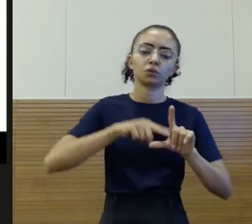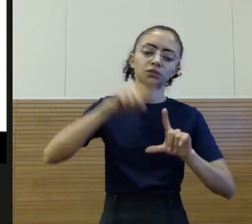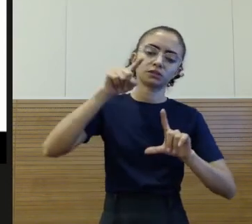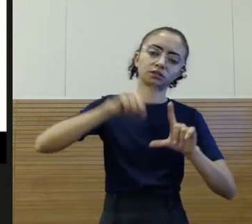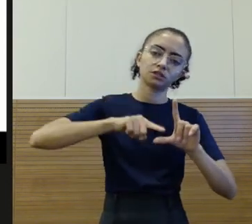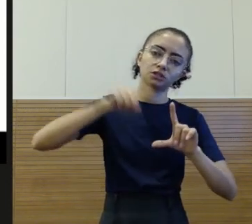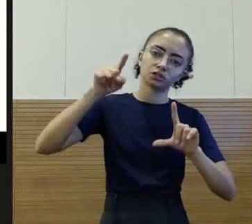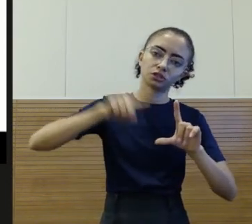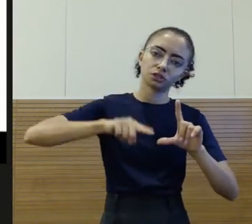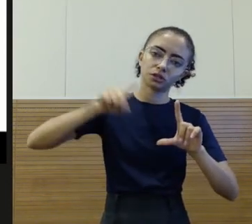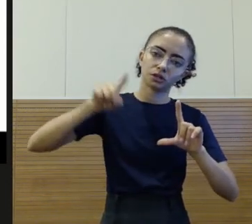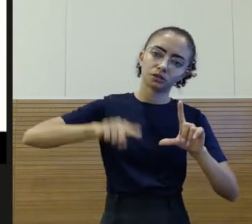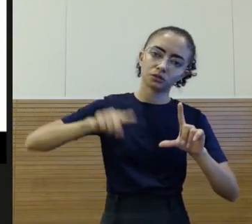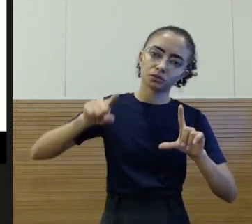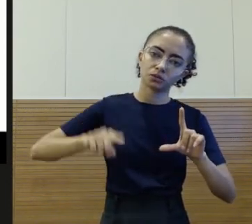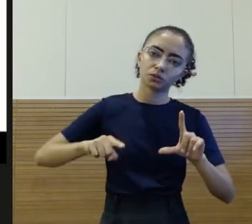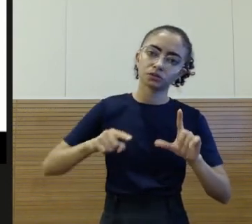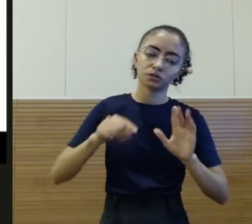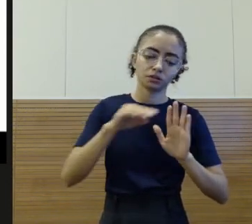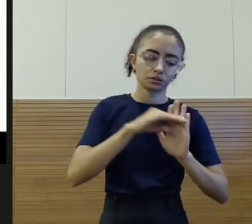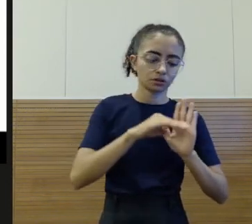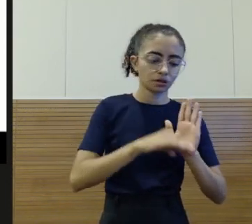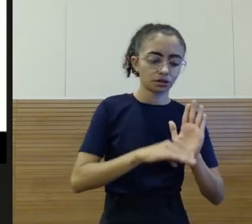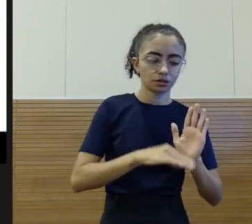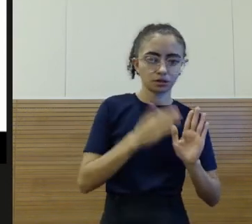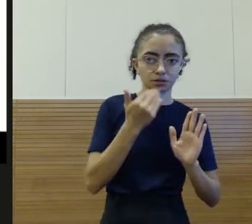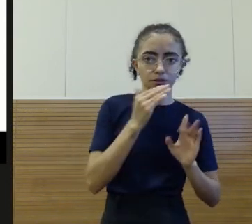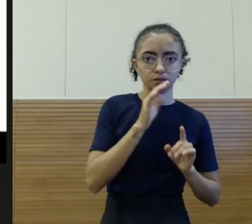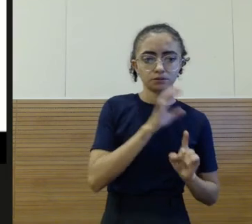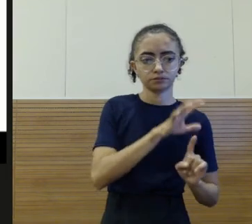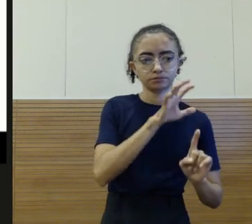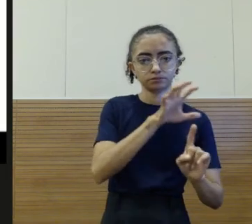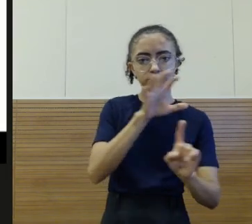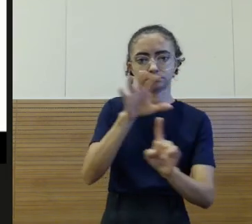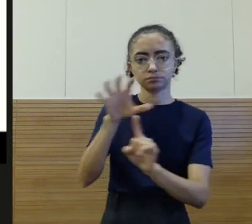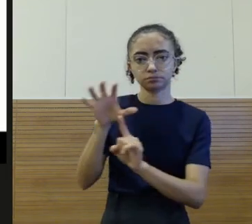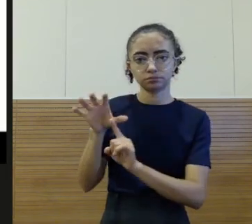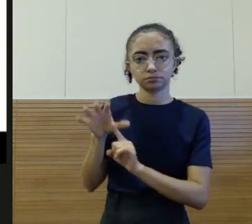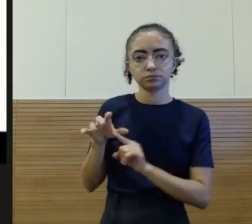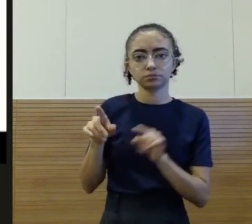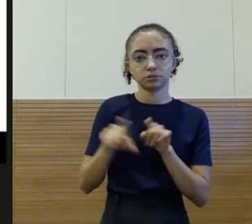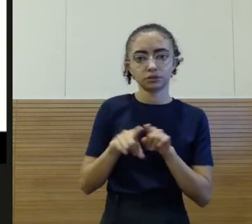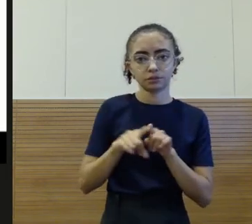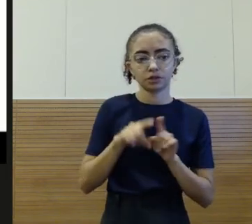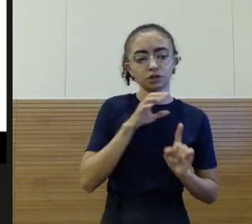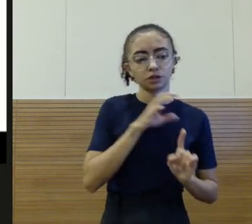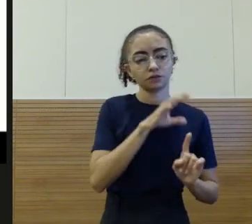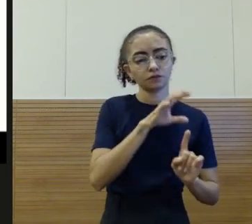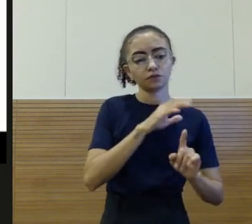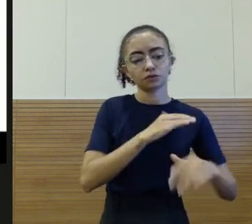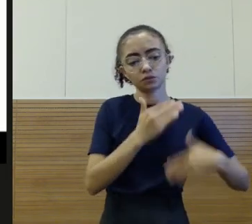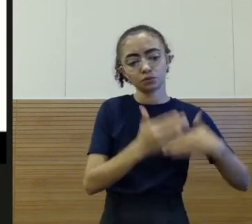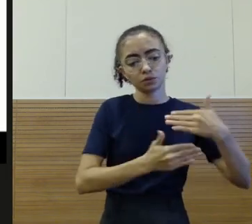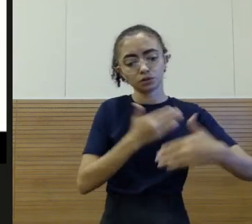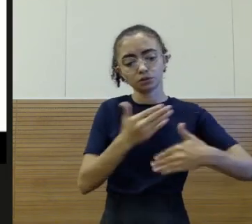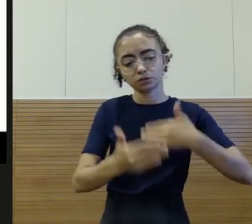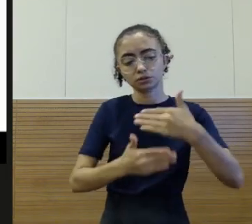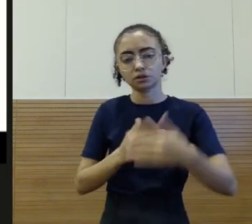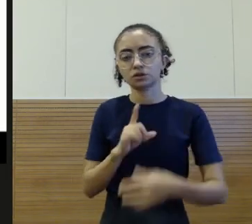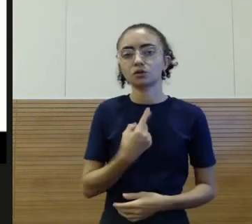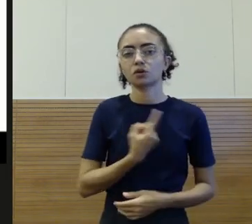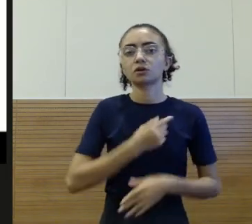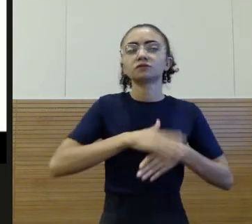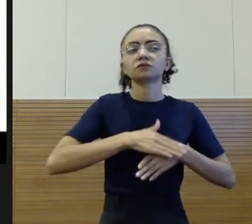pensamos que as guias alimentares possam ter impacto, mas também os processos e o que estamos fazendo em relação a eles. Para cada uma das etapas